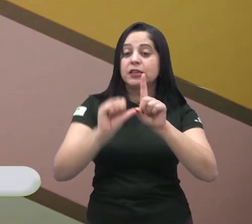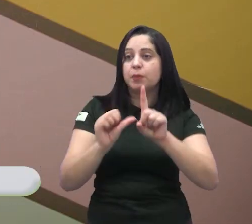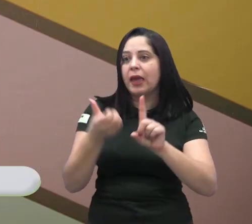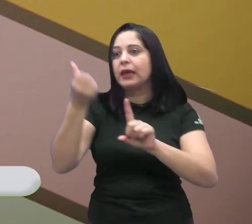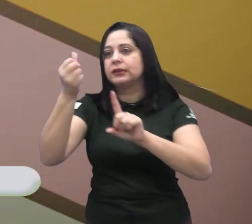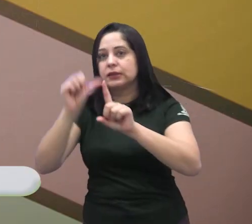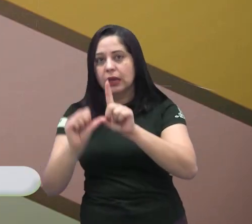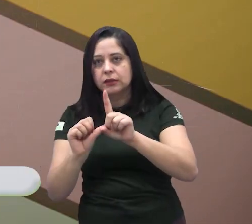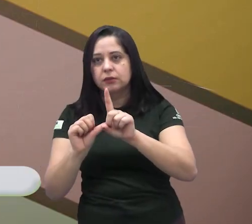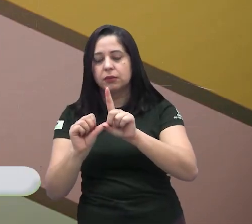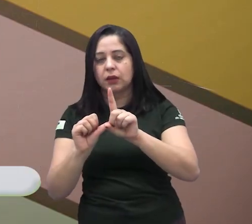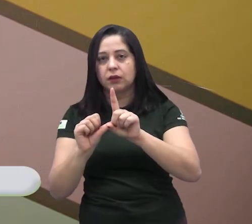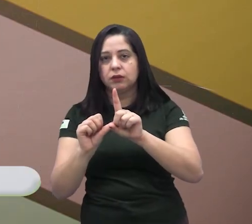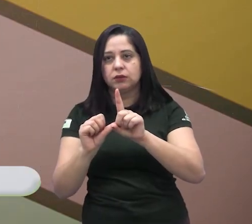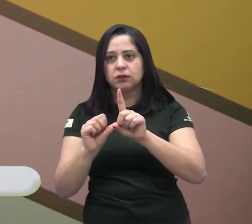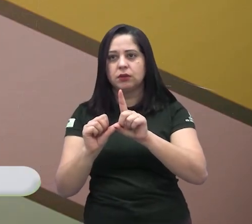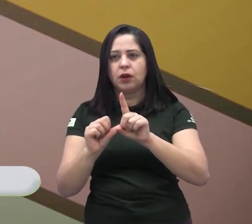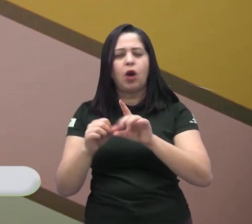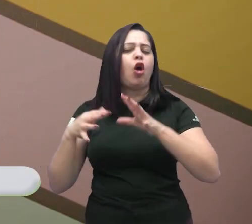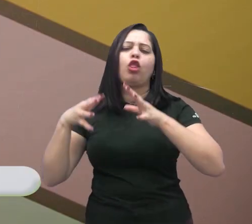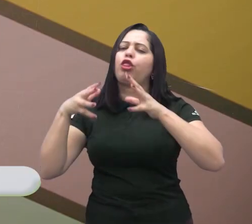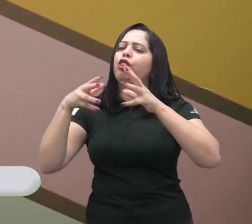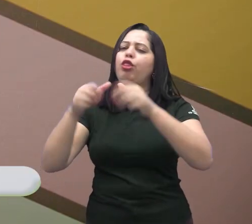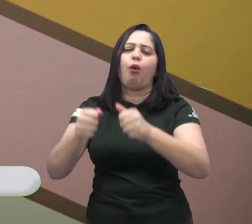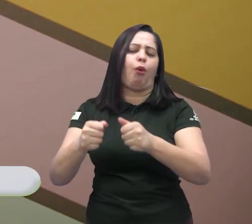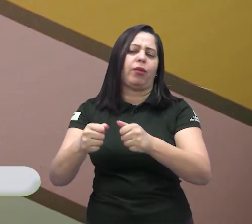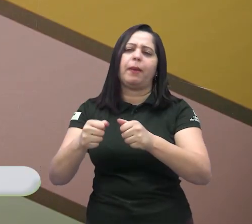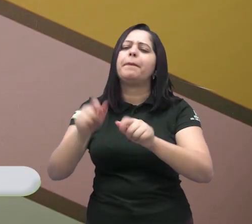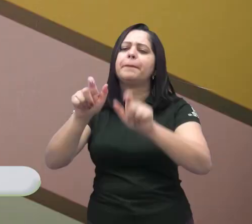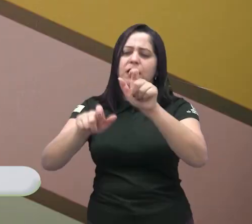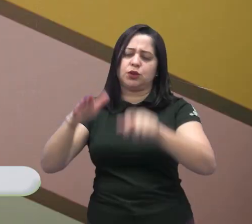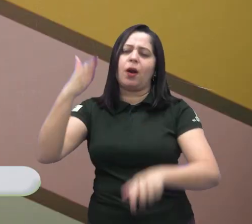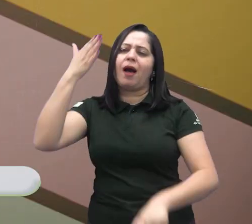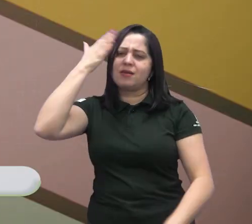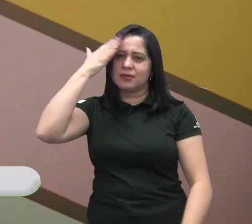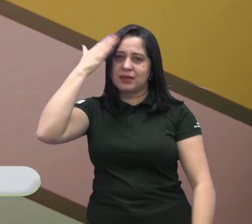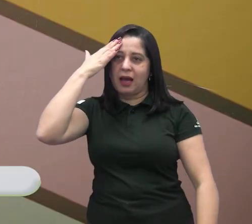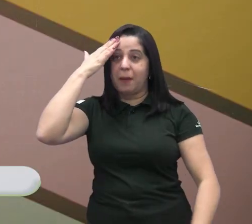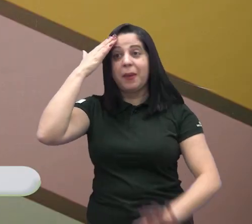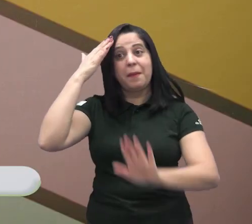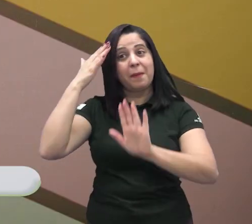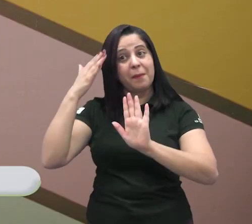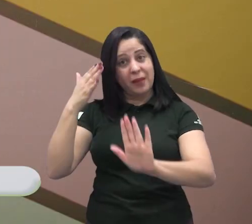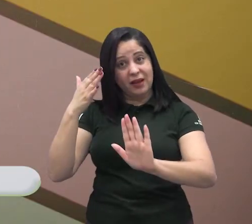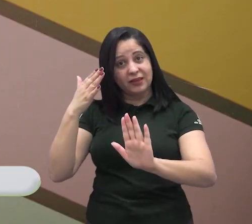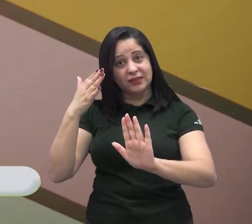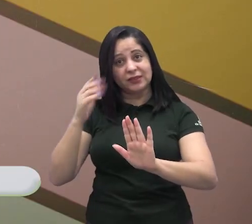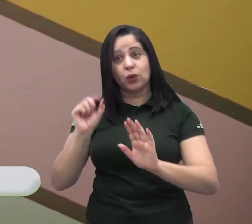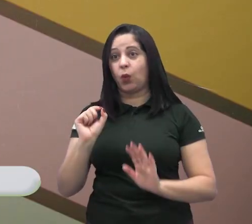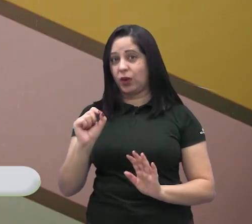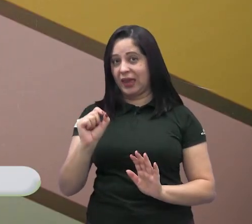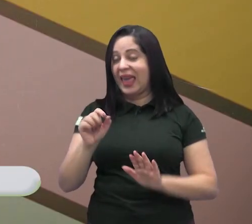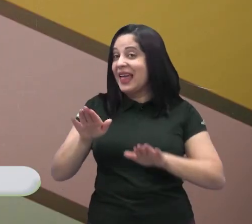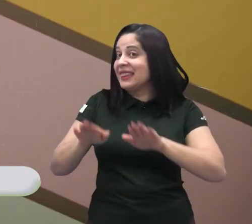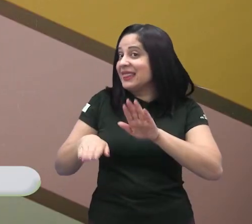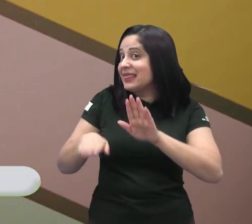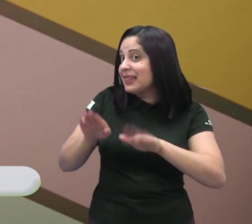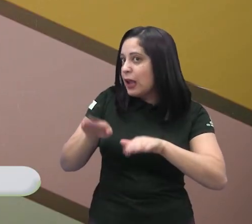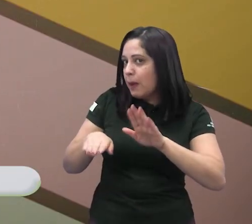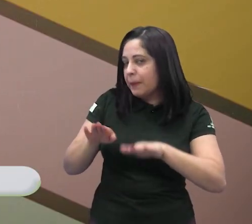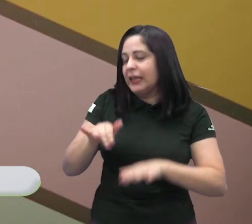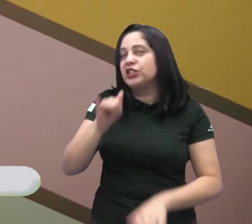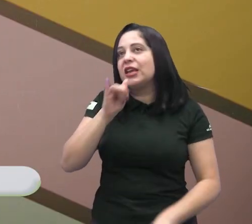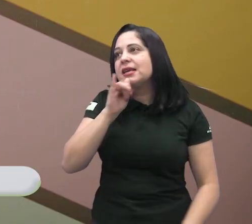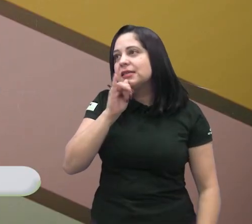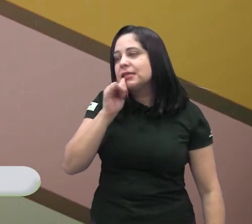Todo mundo já ouviu isso e todo mundo nasce sabendo disso. Mas não é bem por aí. Na verdade é o seguinte,